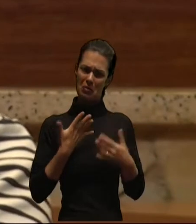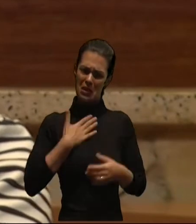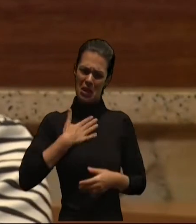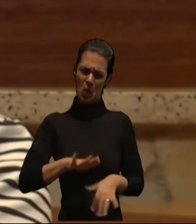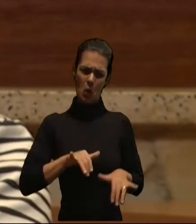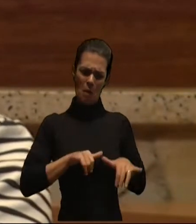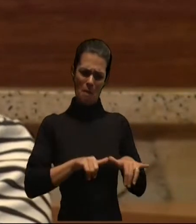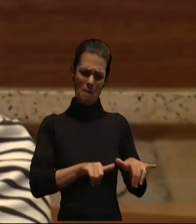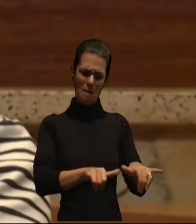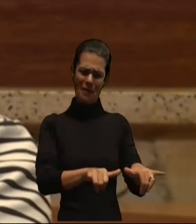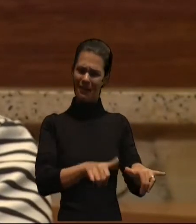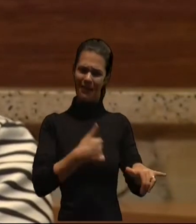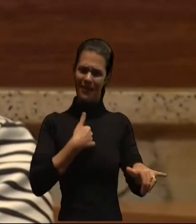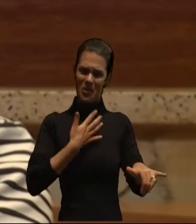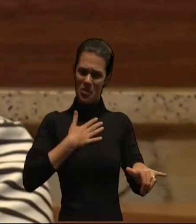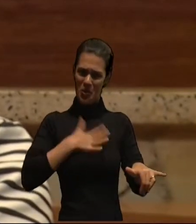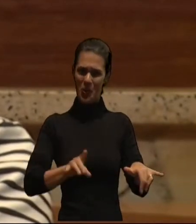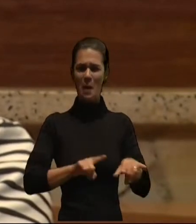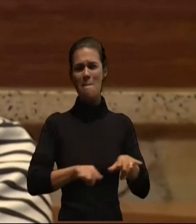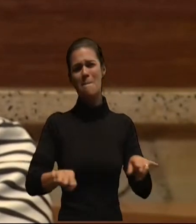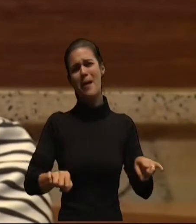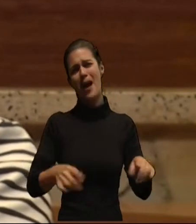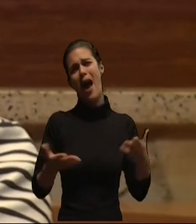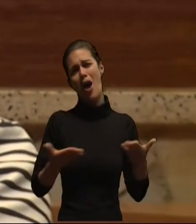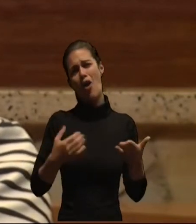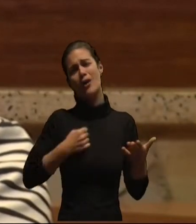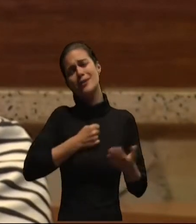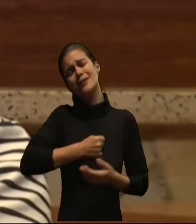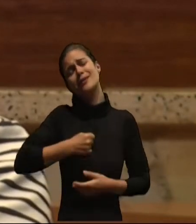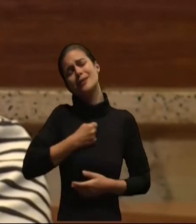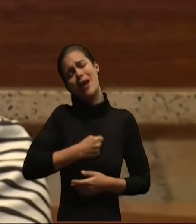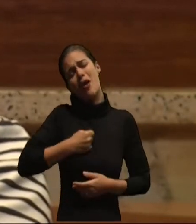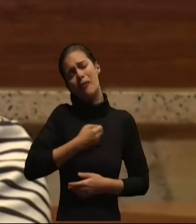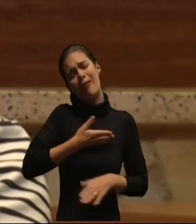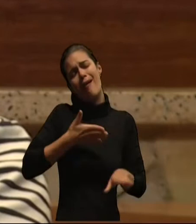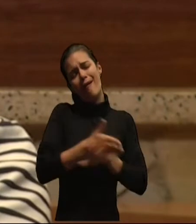mas eu ando com uma saudade imensa de ir ao supermercado.